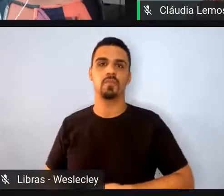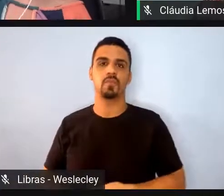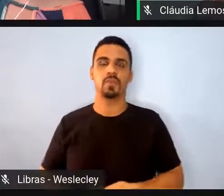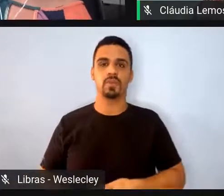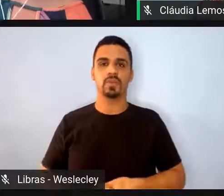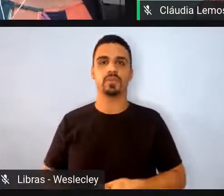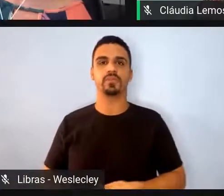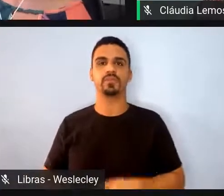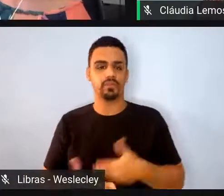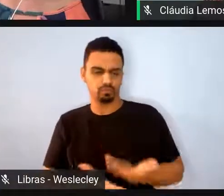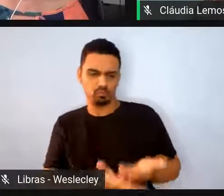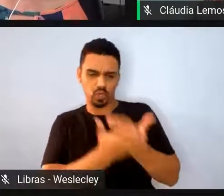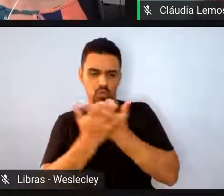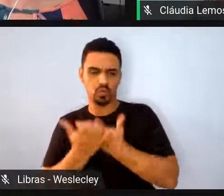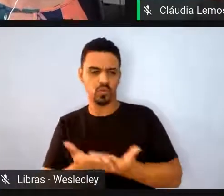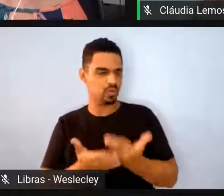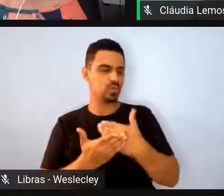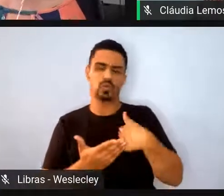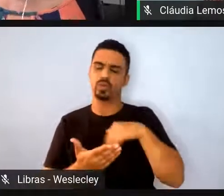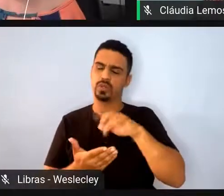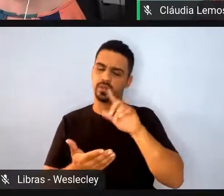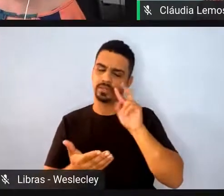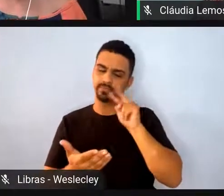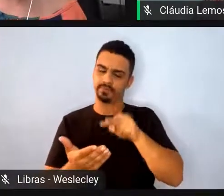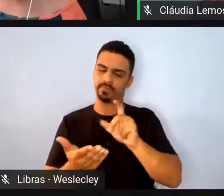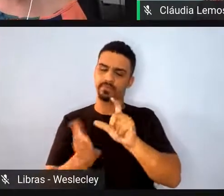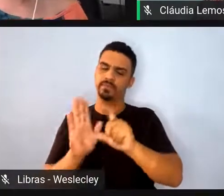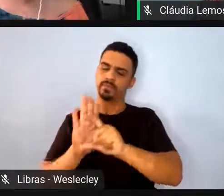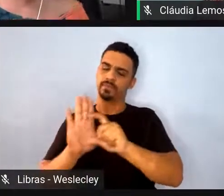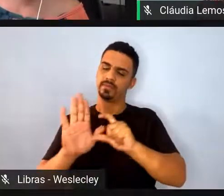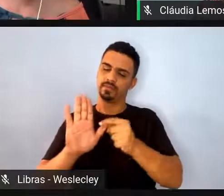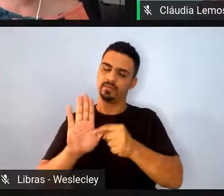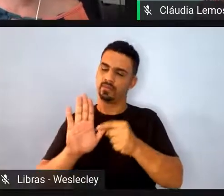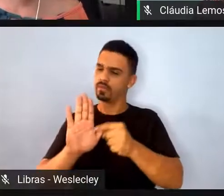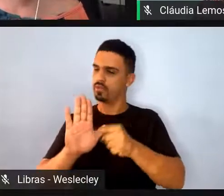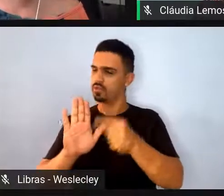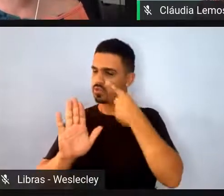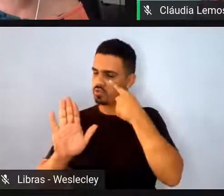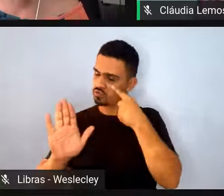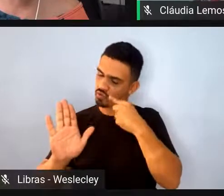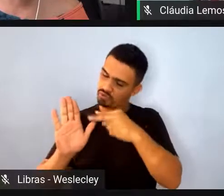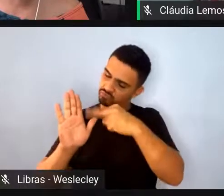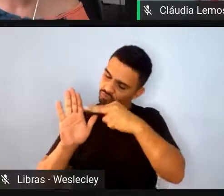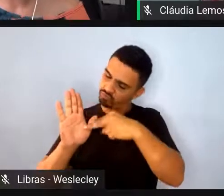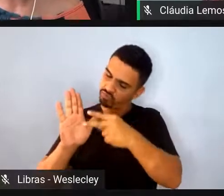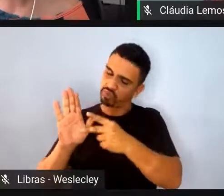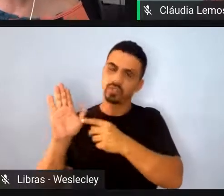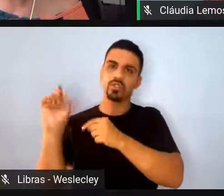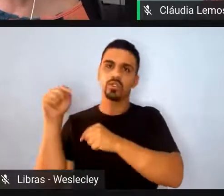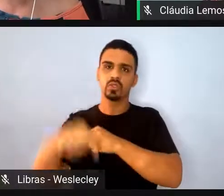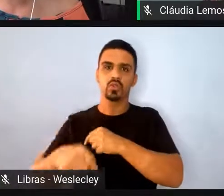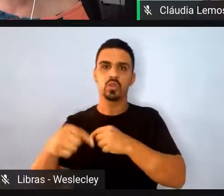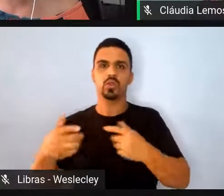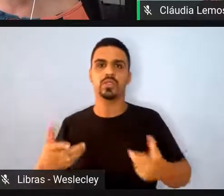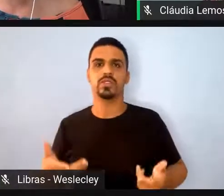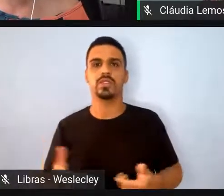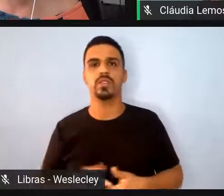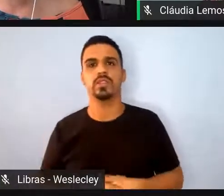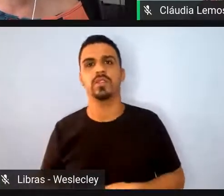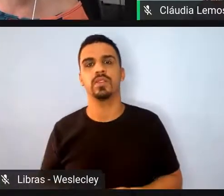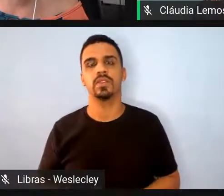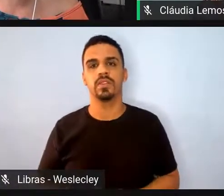No estudo, eu até chamo atenção para um episódio, deixa eu ver se eu trouxe ele para cá. Eu chamo a atenção de